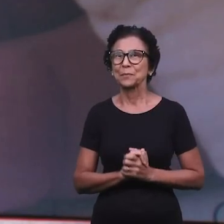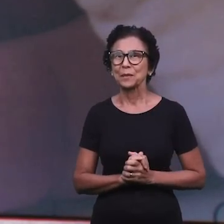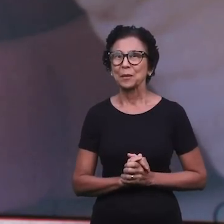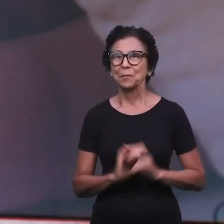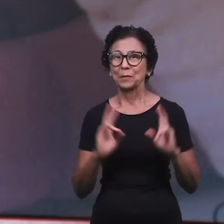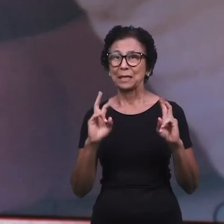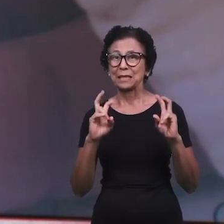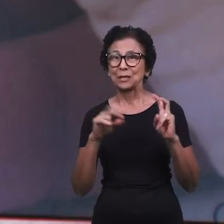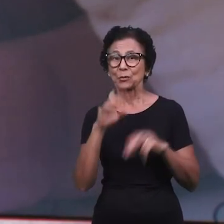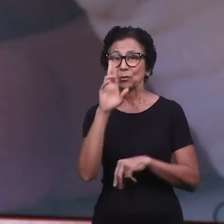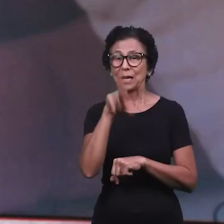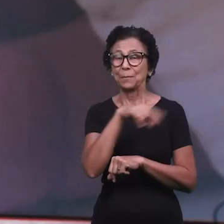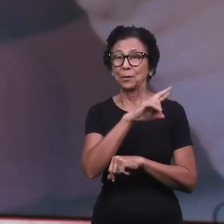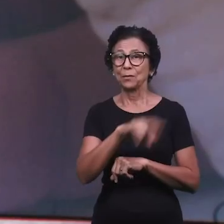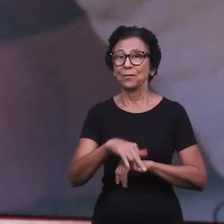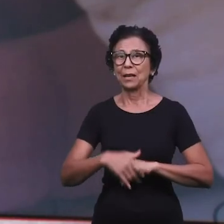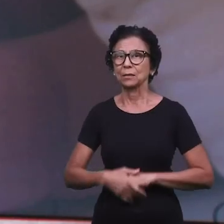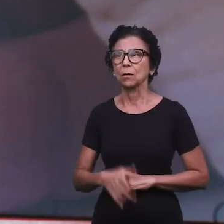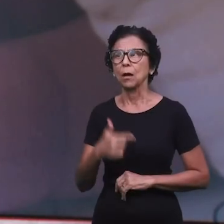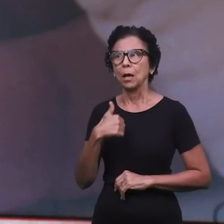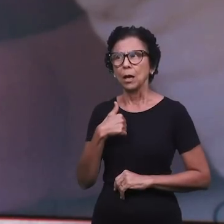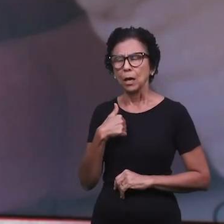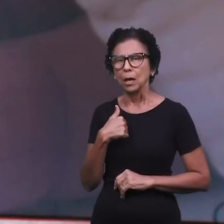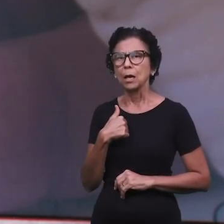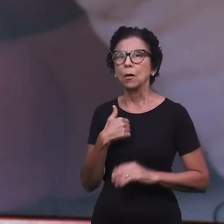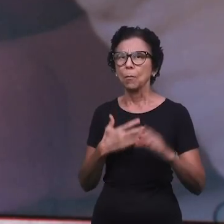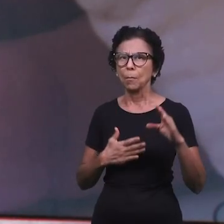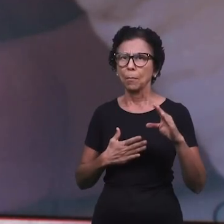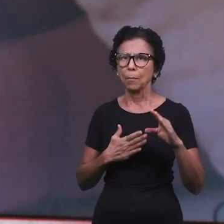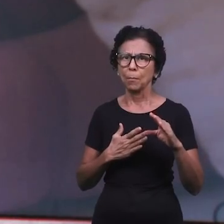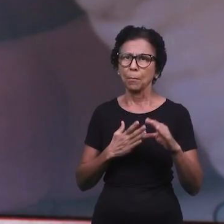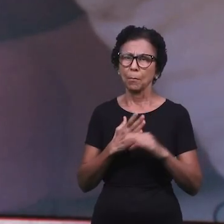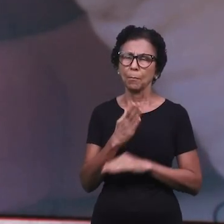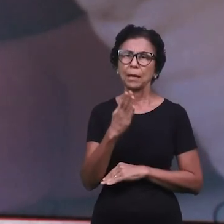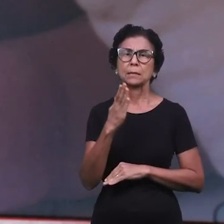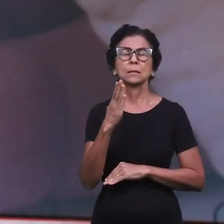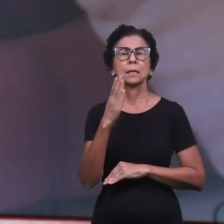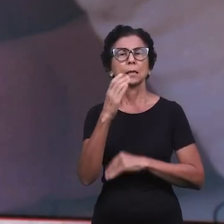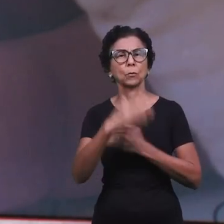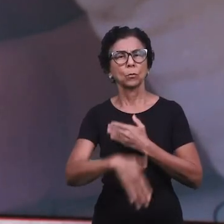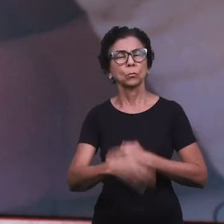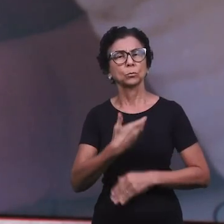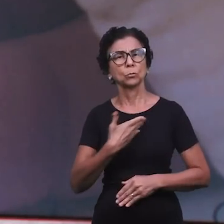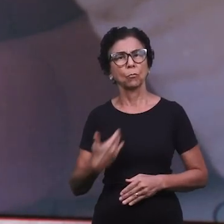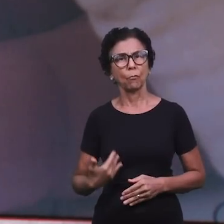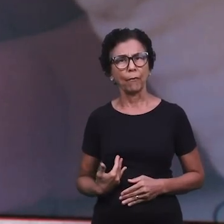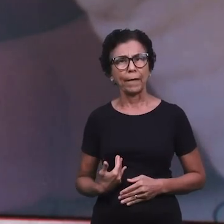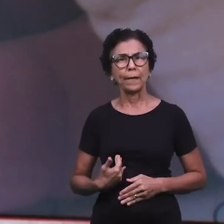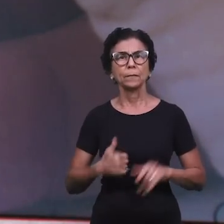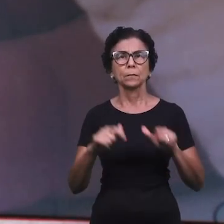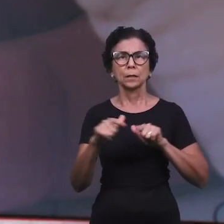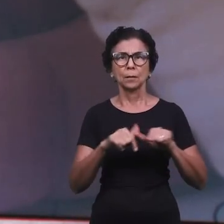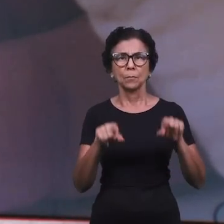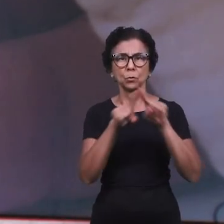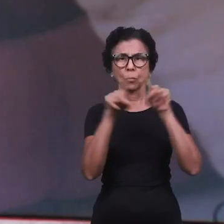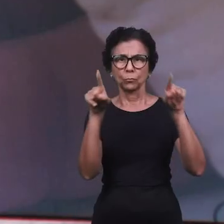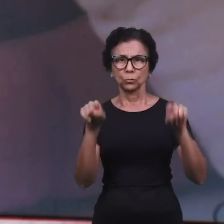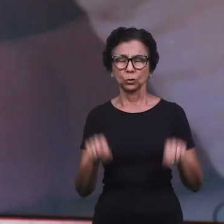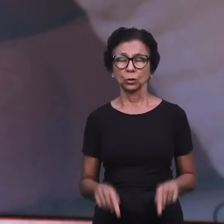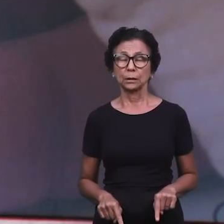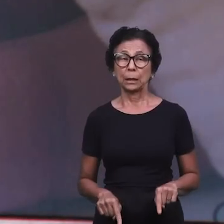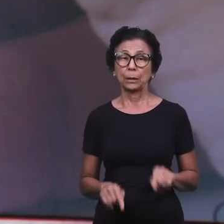porque eu fui aprovado em alguns concursos públicos, sou servidor hoje, mas também passei por